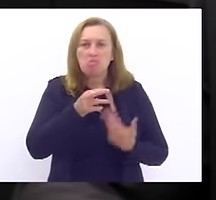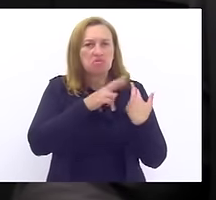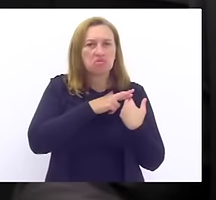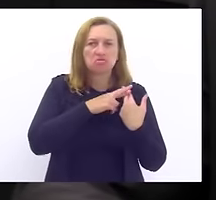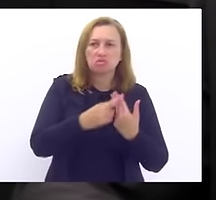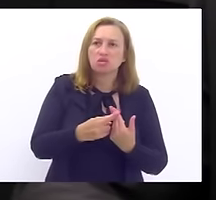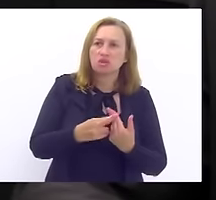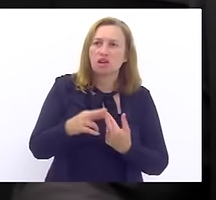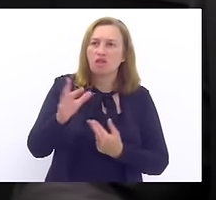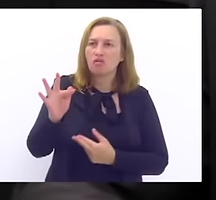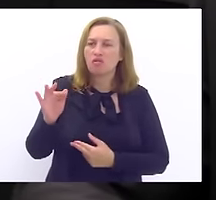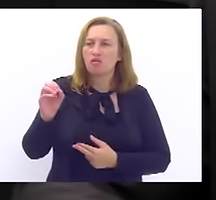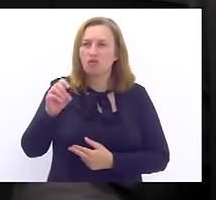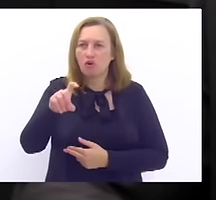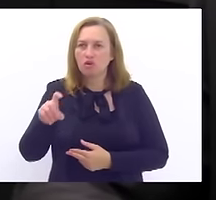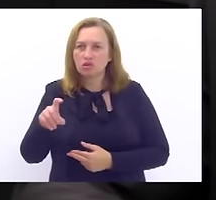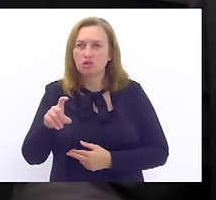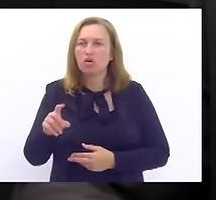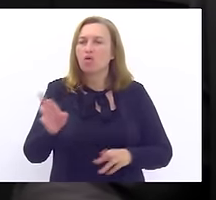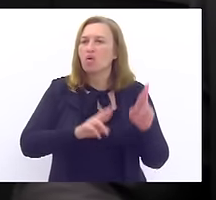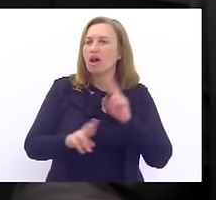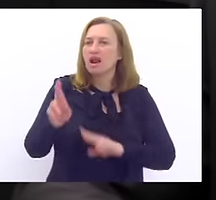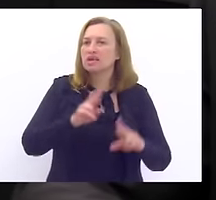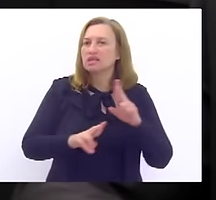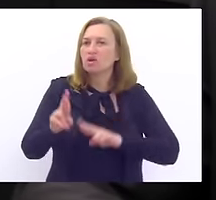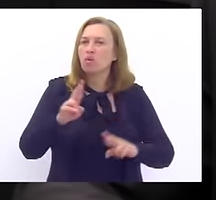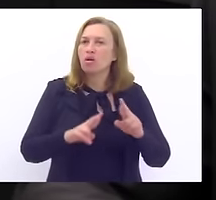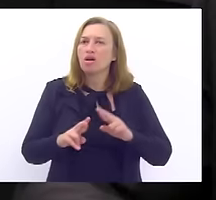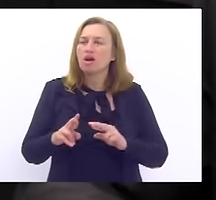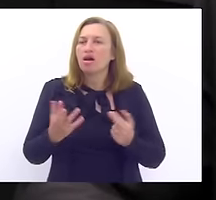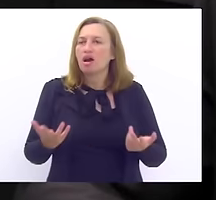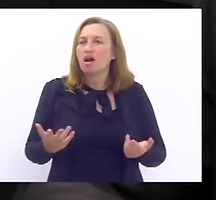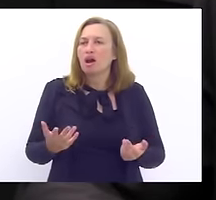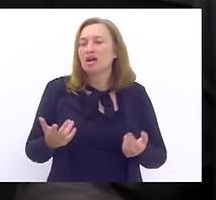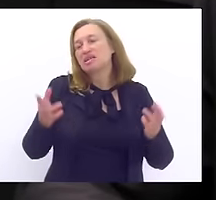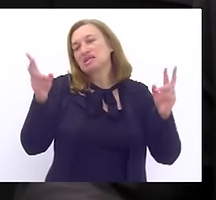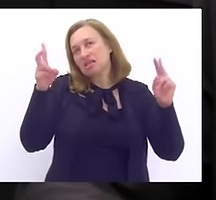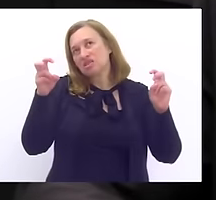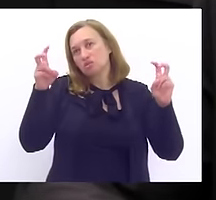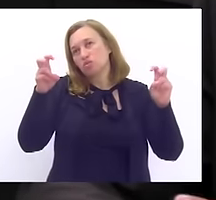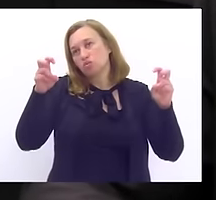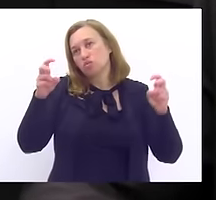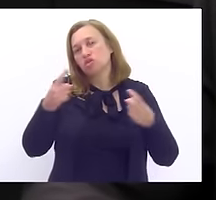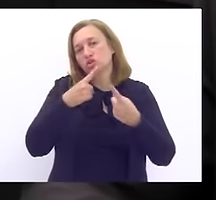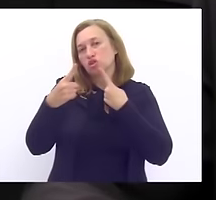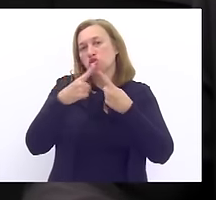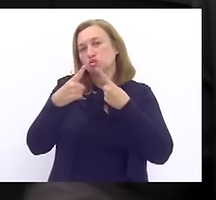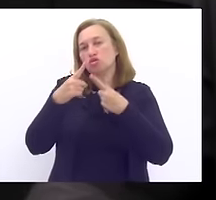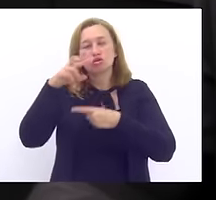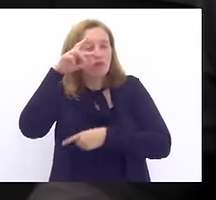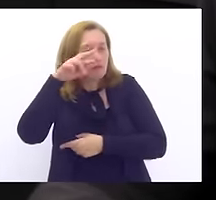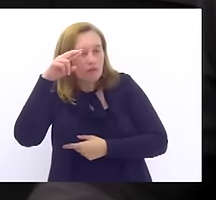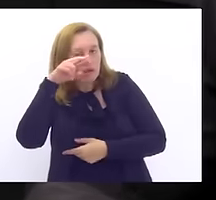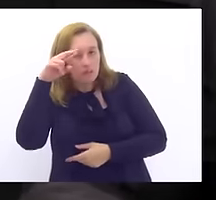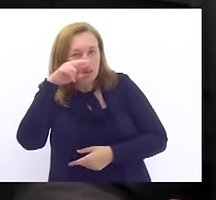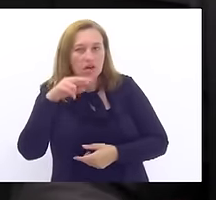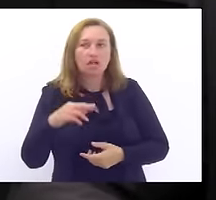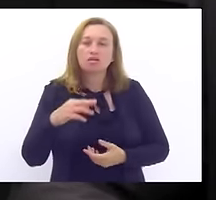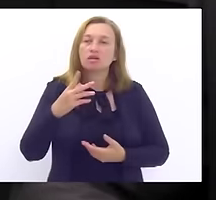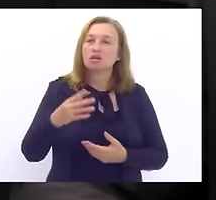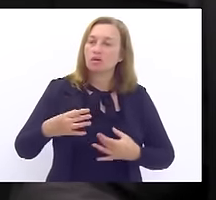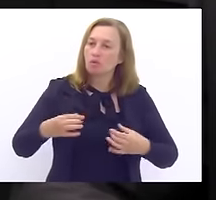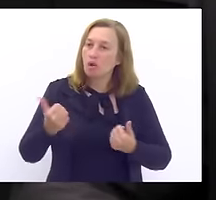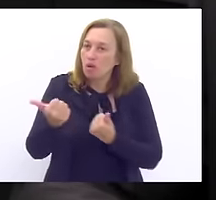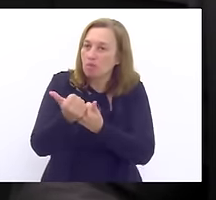da foco com relação a talvez essas questões que estão sendo investigadas e que faço aqui a